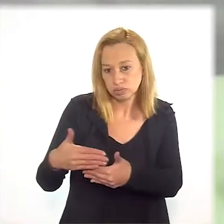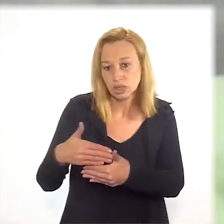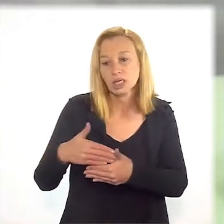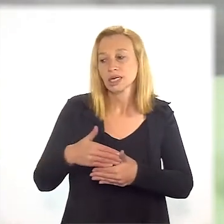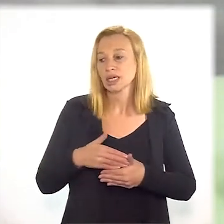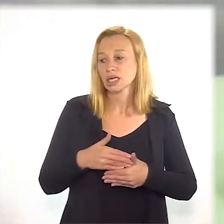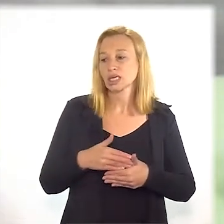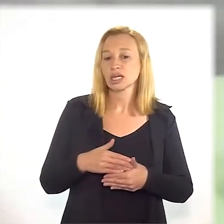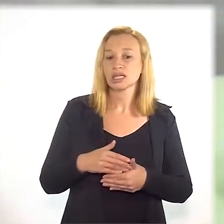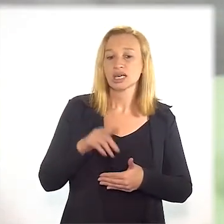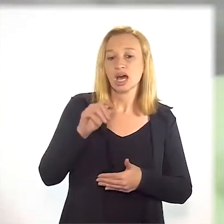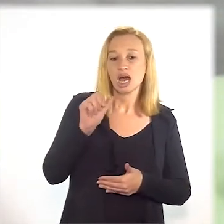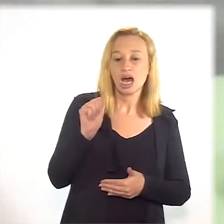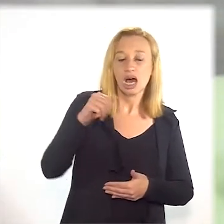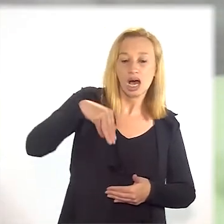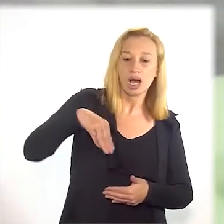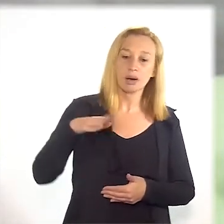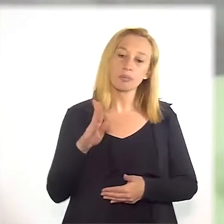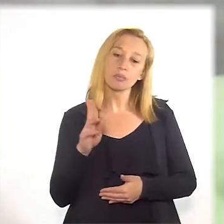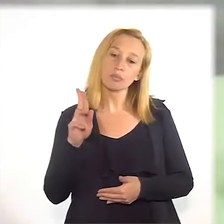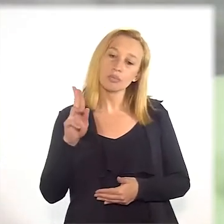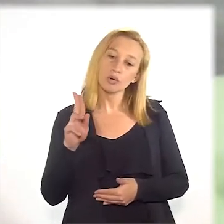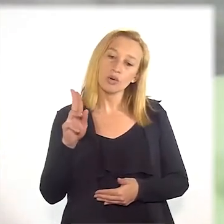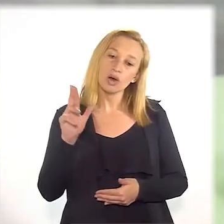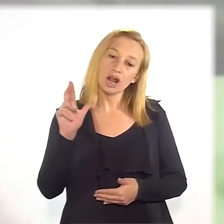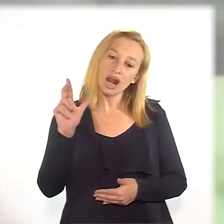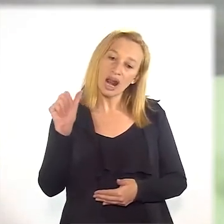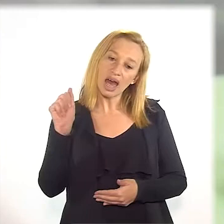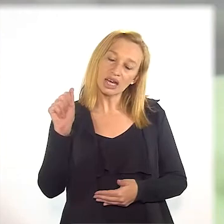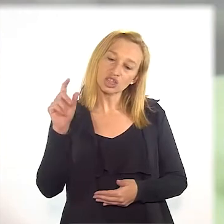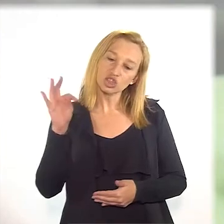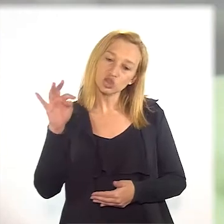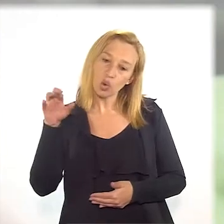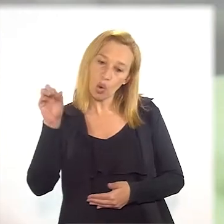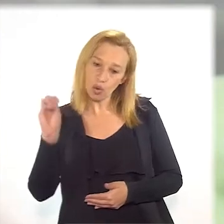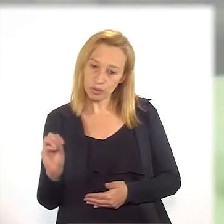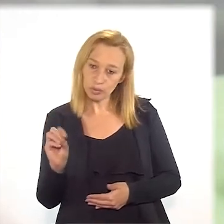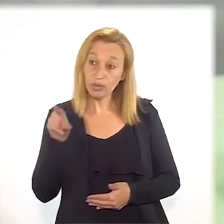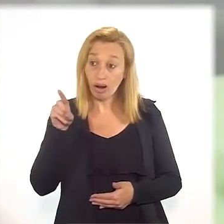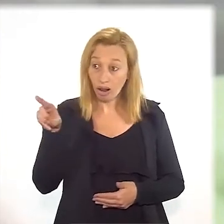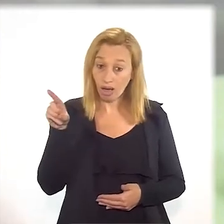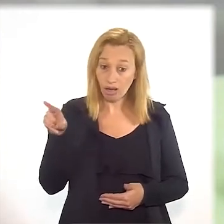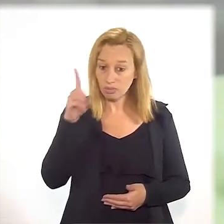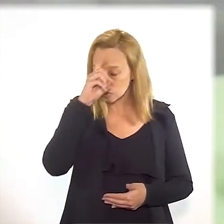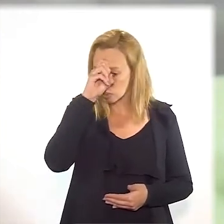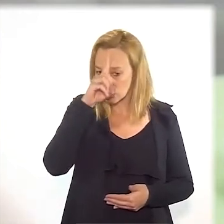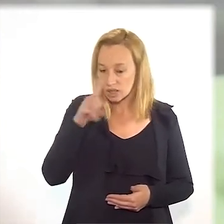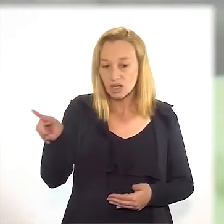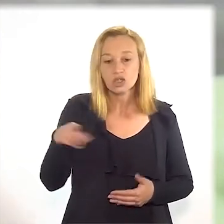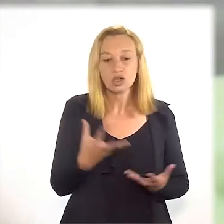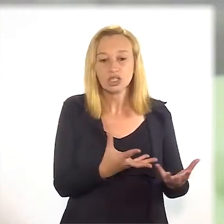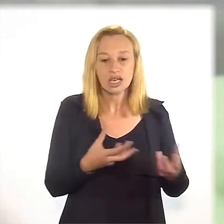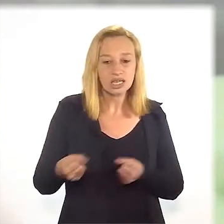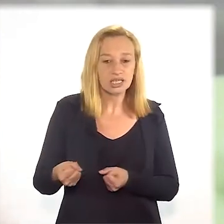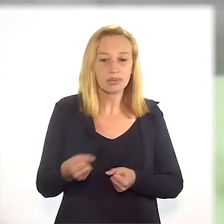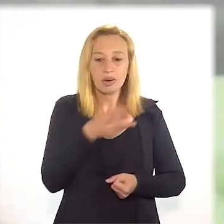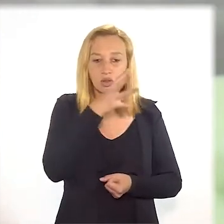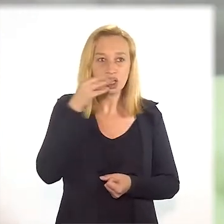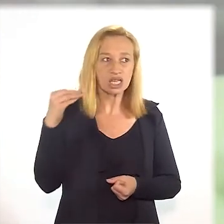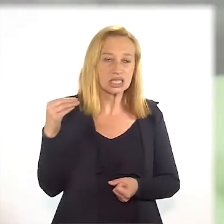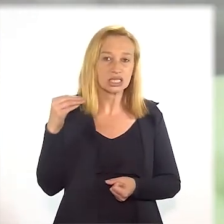anos, esse ambulatório, lá o hospital é atenção secundária. Então, a gente